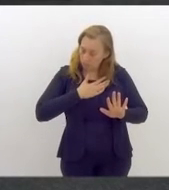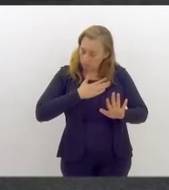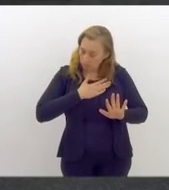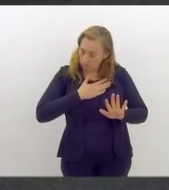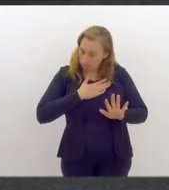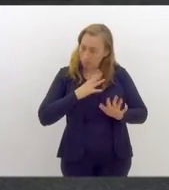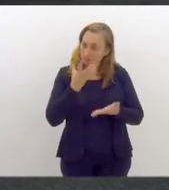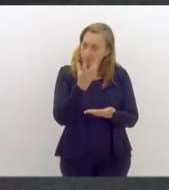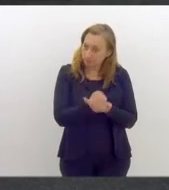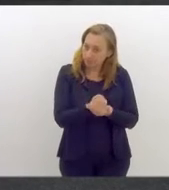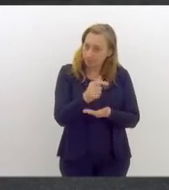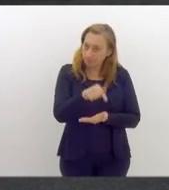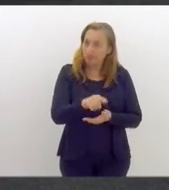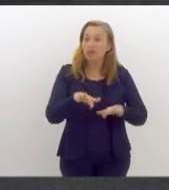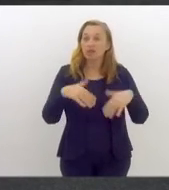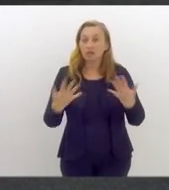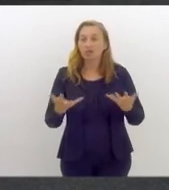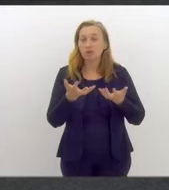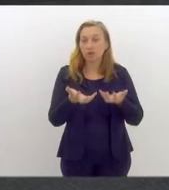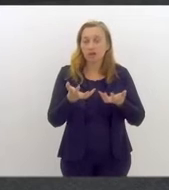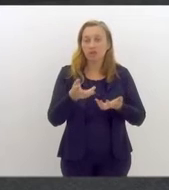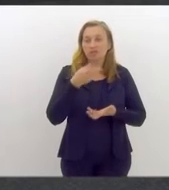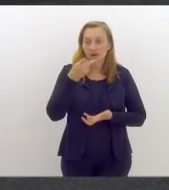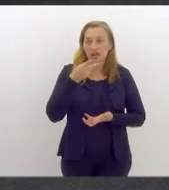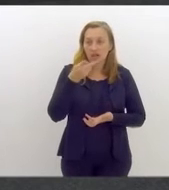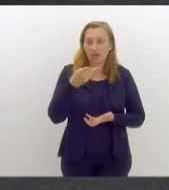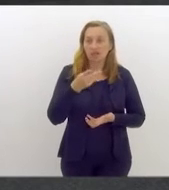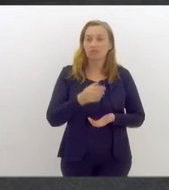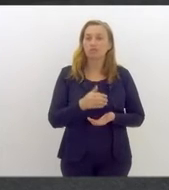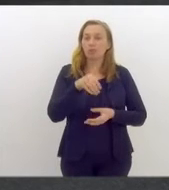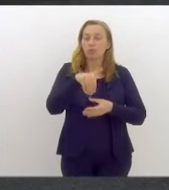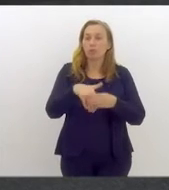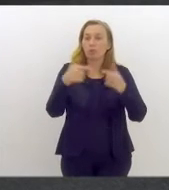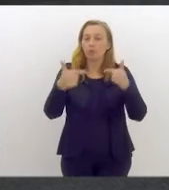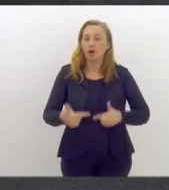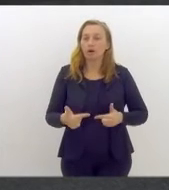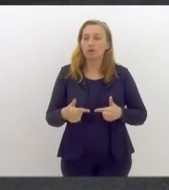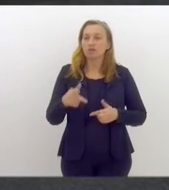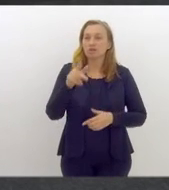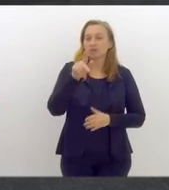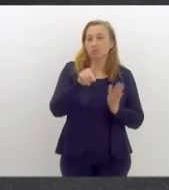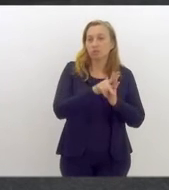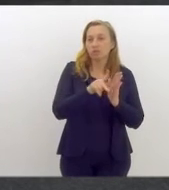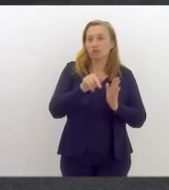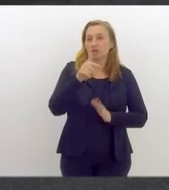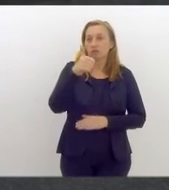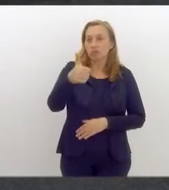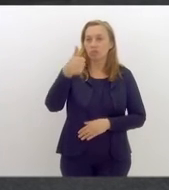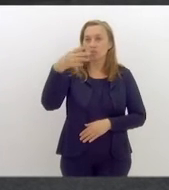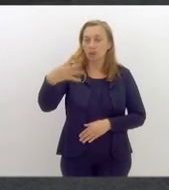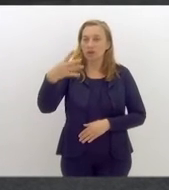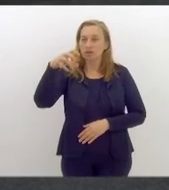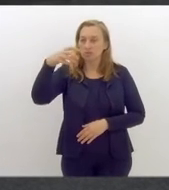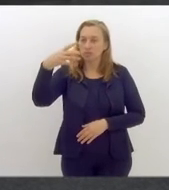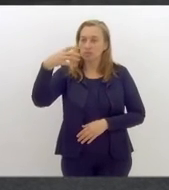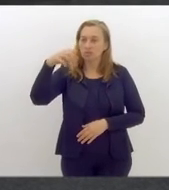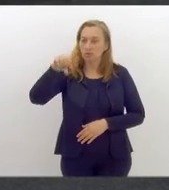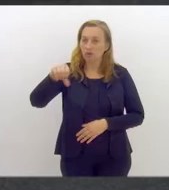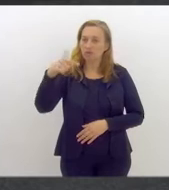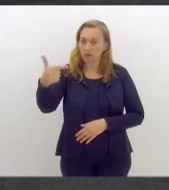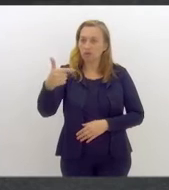quero registrar. Então, eu quero dizer que faço abstenção no projeto 1492,